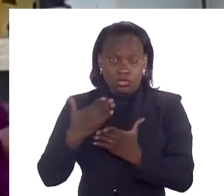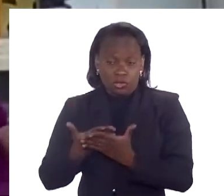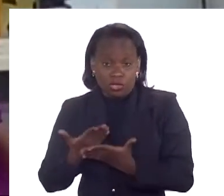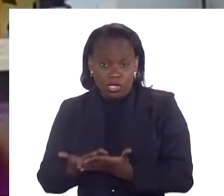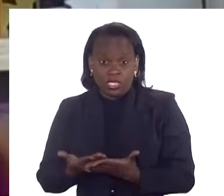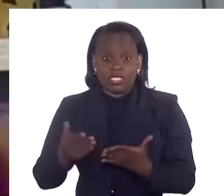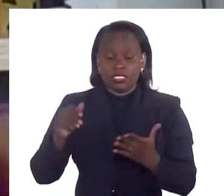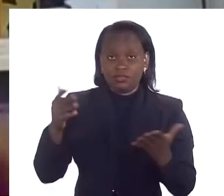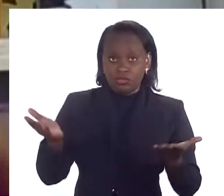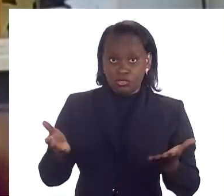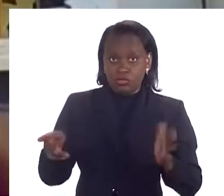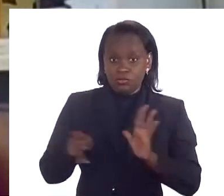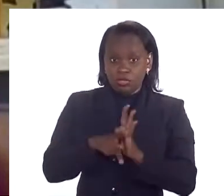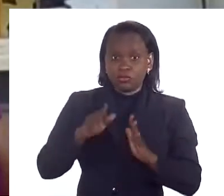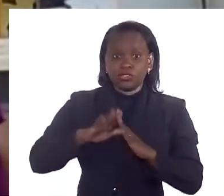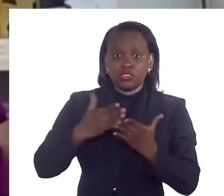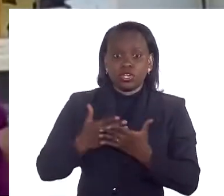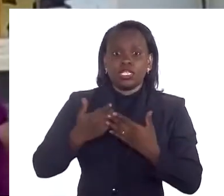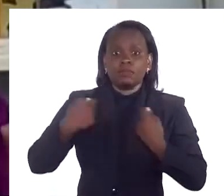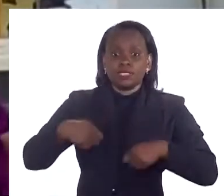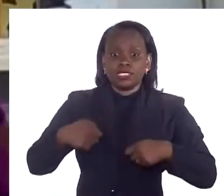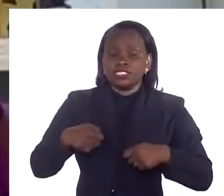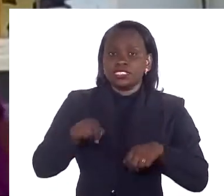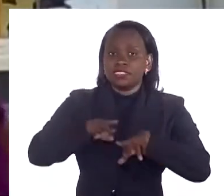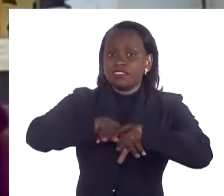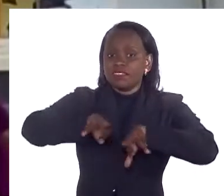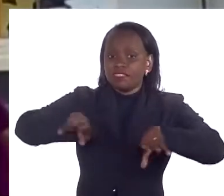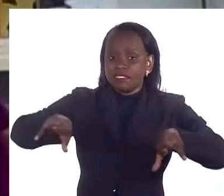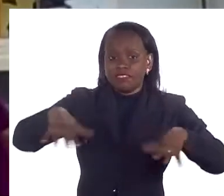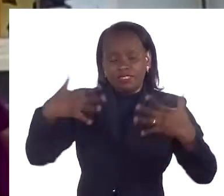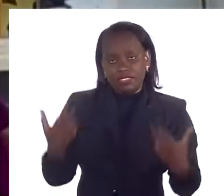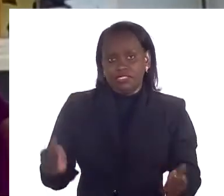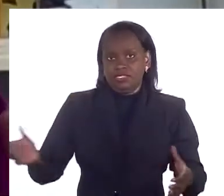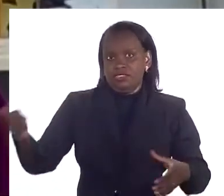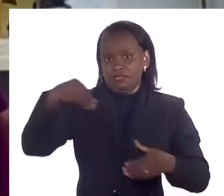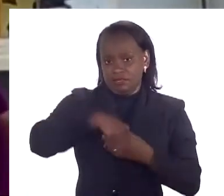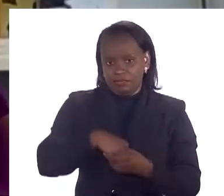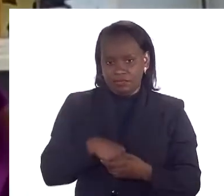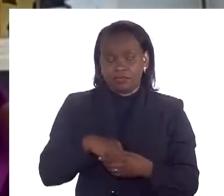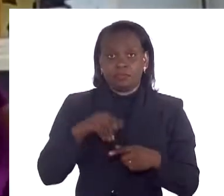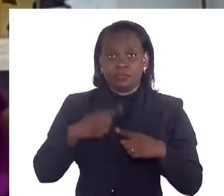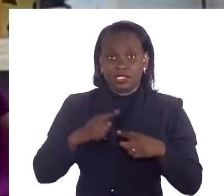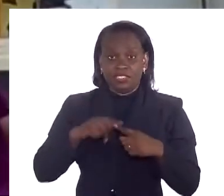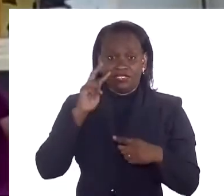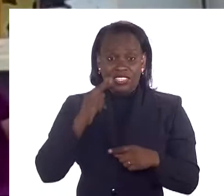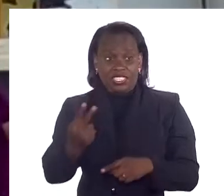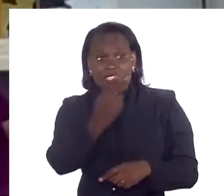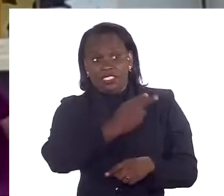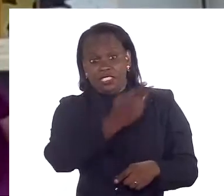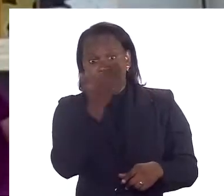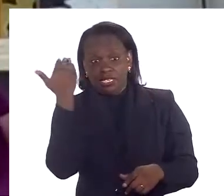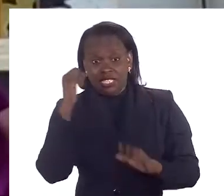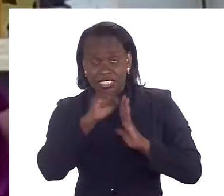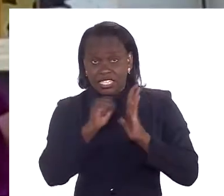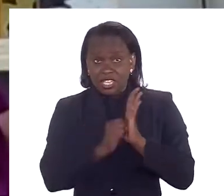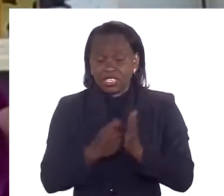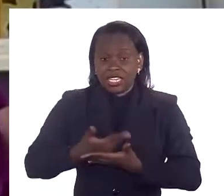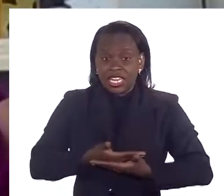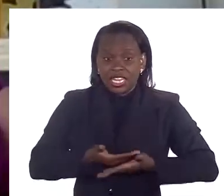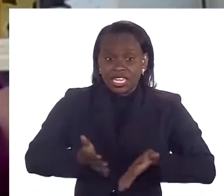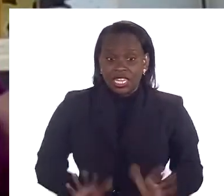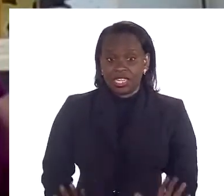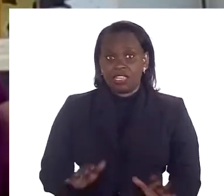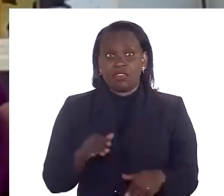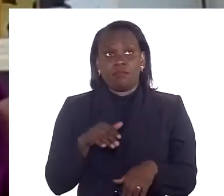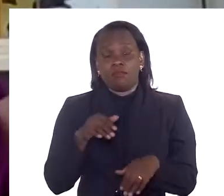de escola, né, escola contemporânea, é aquela escola que tem que abarcar a diversidade, né? Se a gente olhar para séculos atrás, os bebês